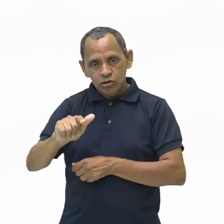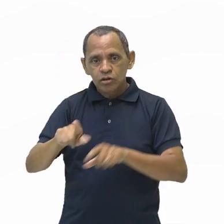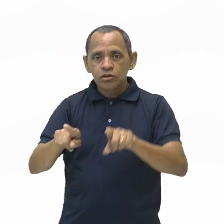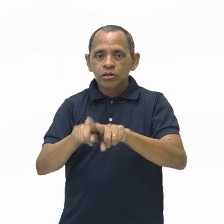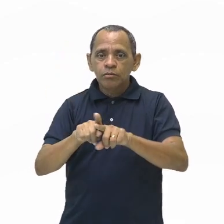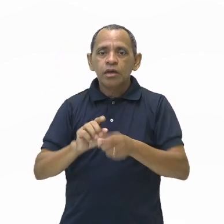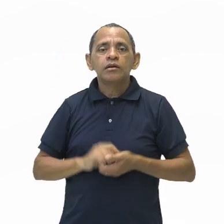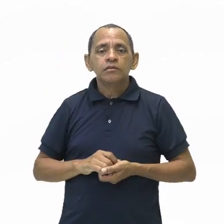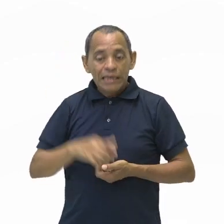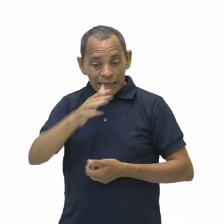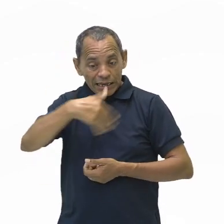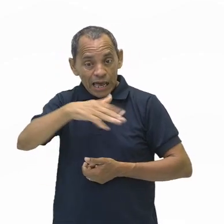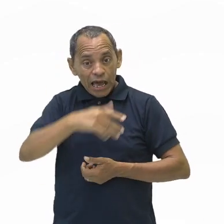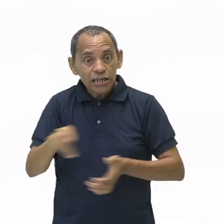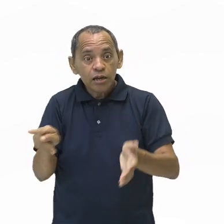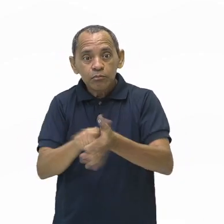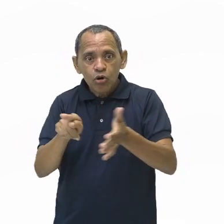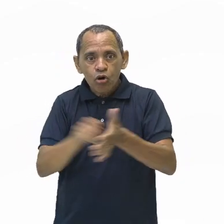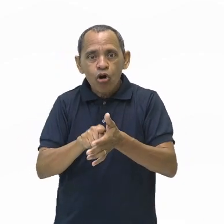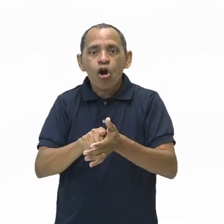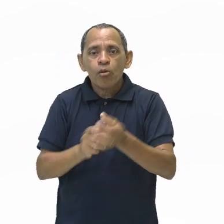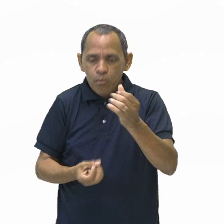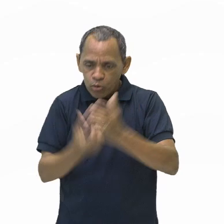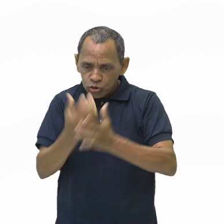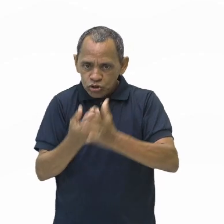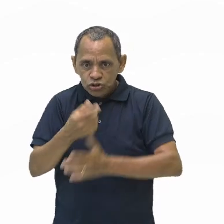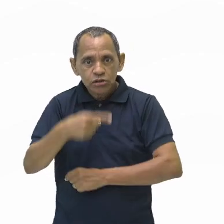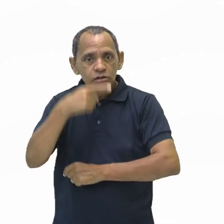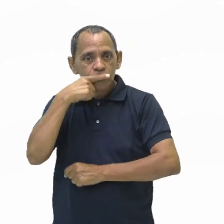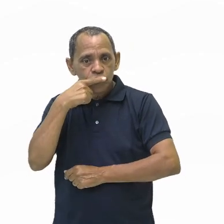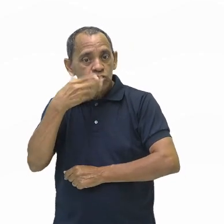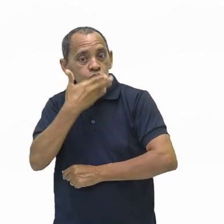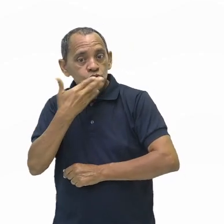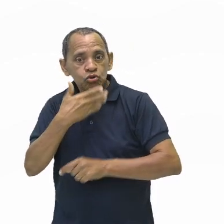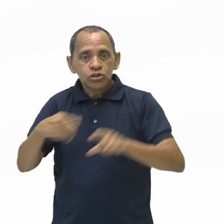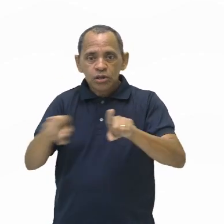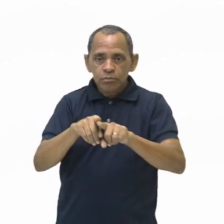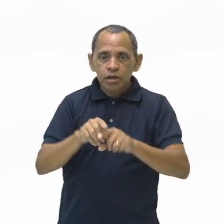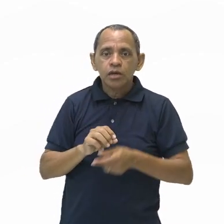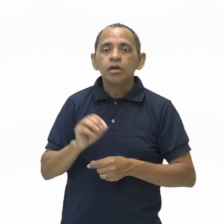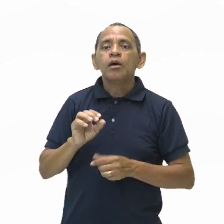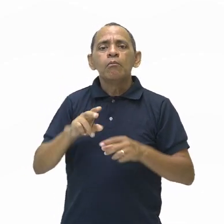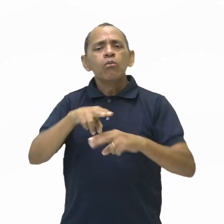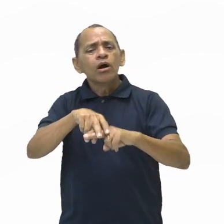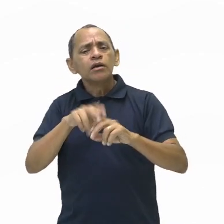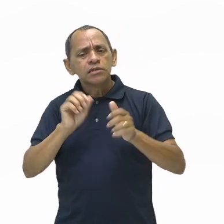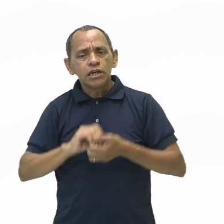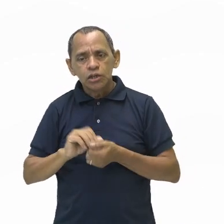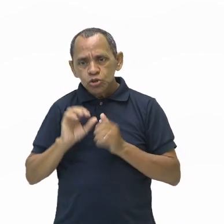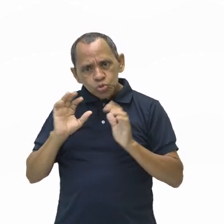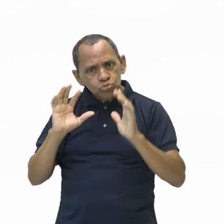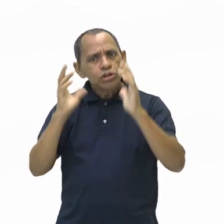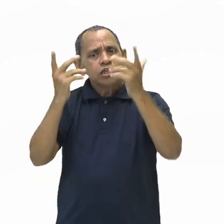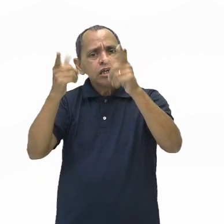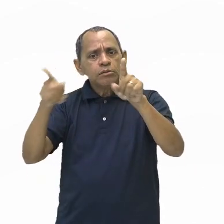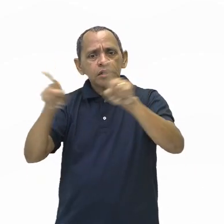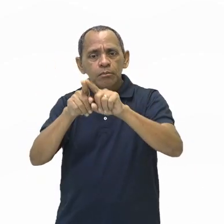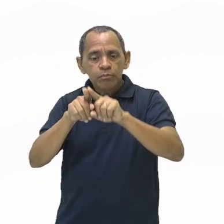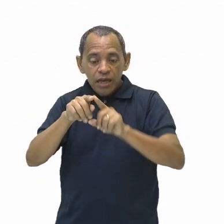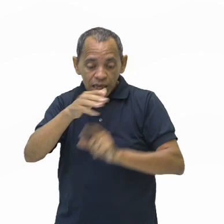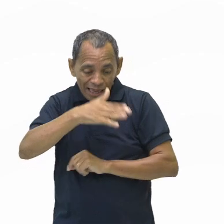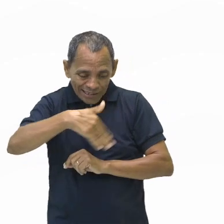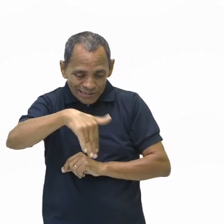a produção da cana-de-açúcar, por conta do clima, por conta do solo, por conta também da proximidade com